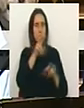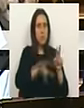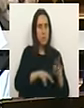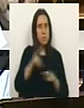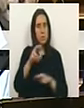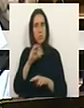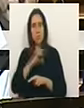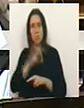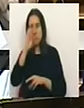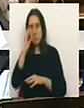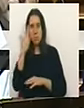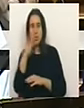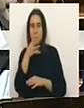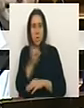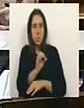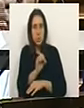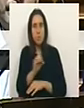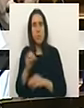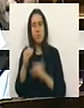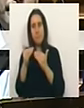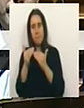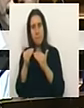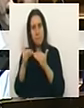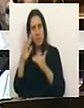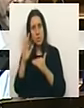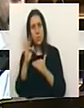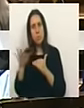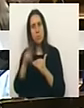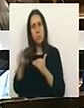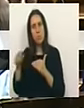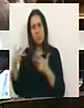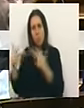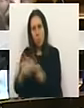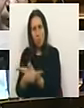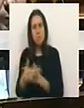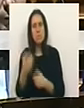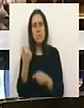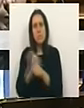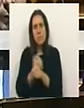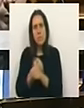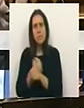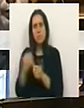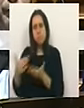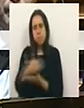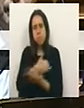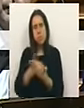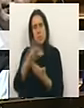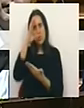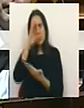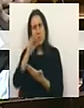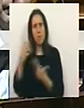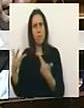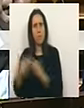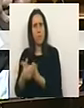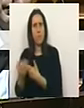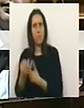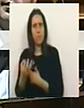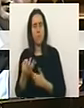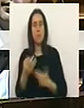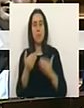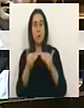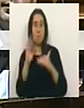foram superiores a 400 milhões de euros, cortes na aquisição de bens e serviços do Estado, e conseguiu aumentar, ao